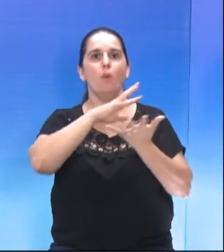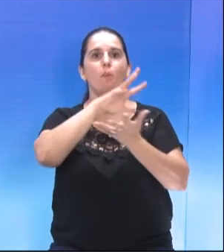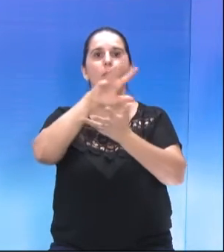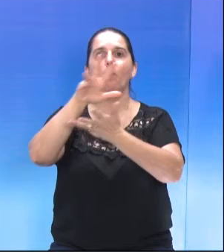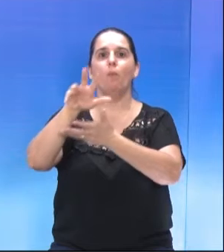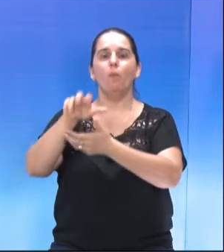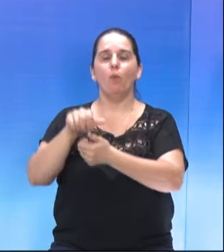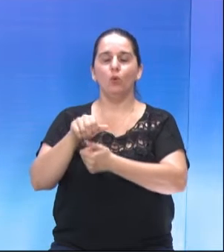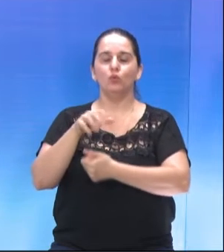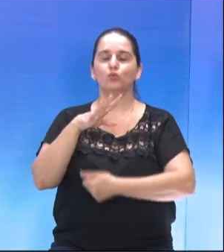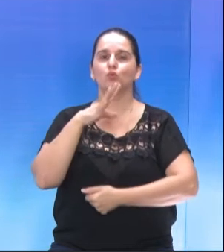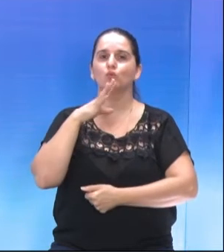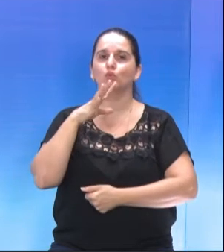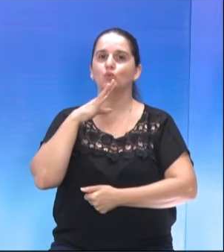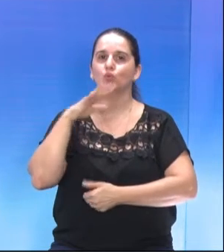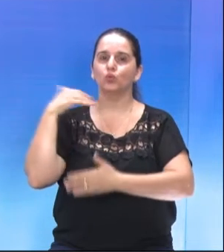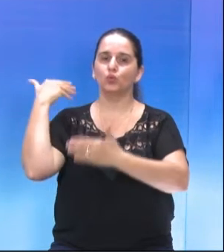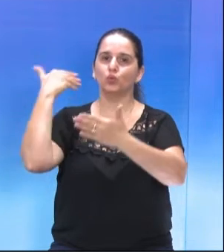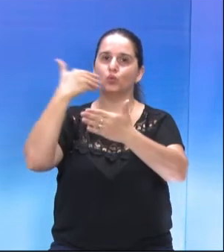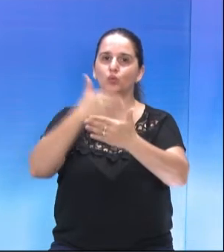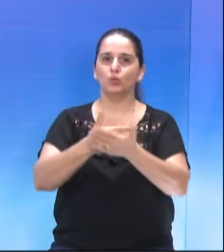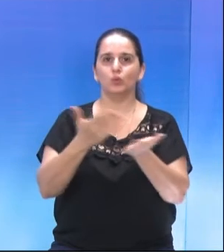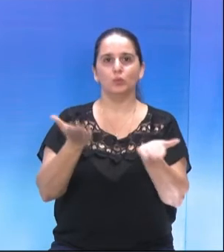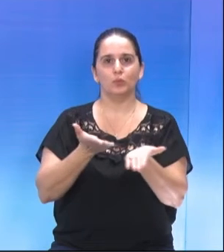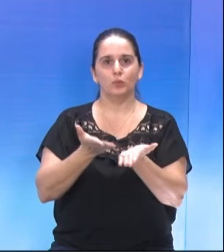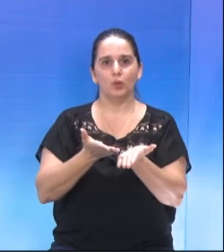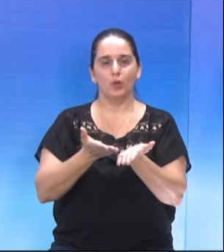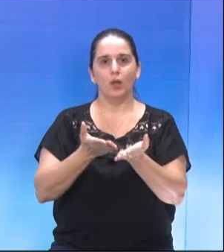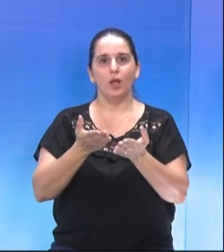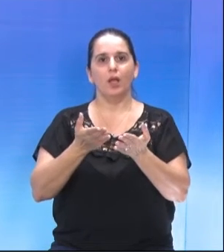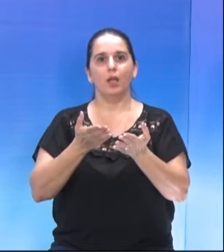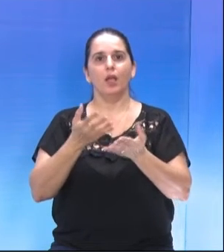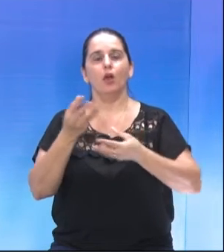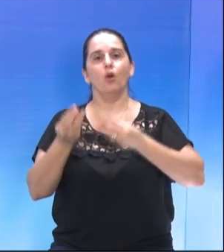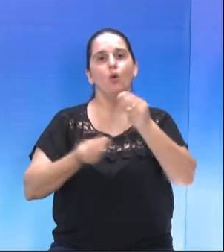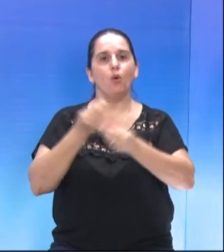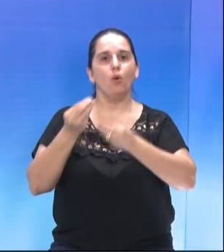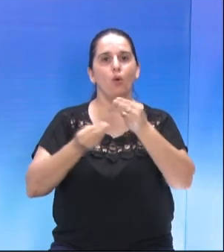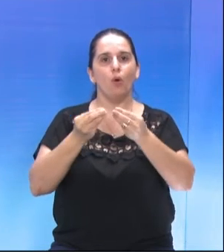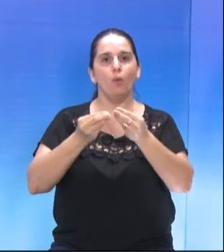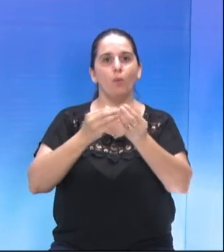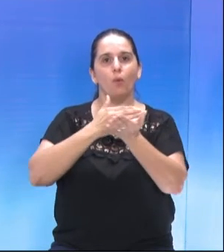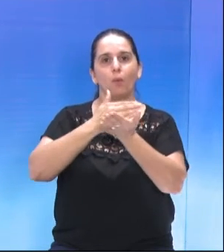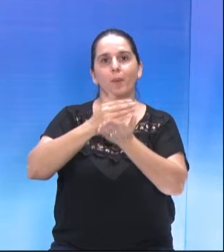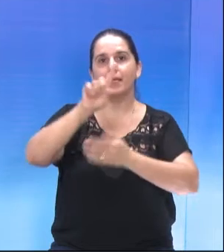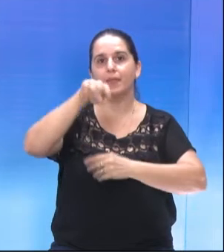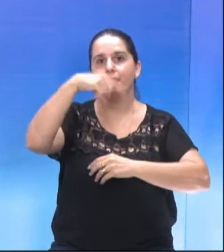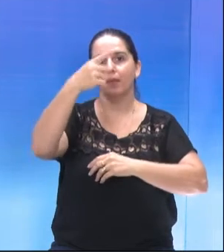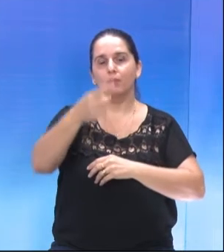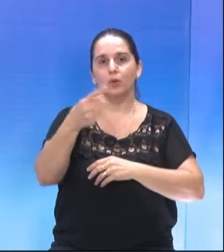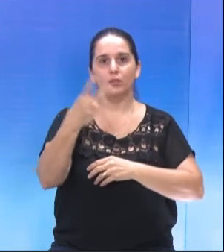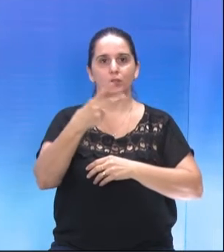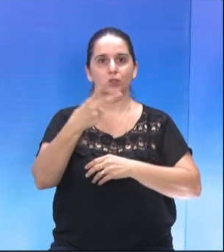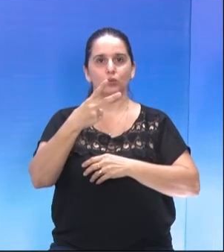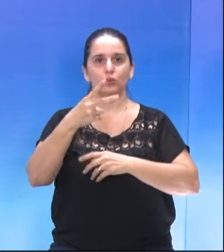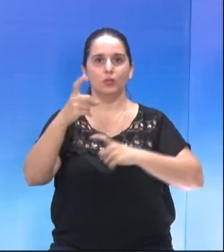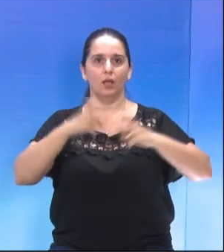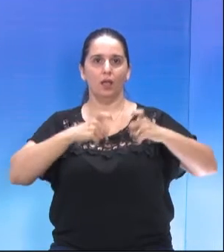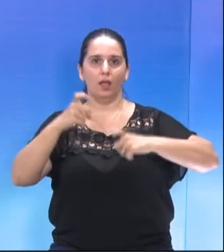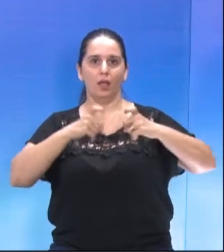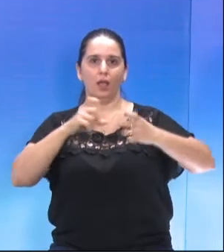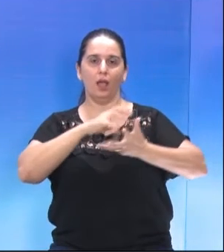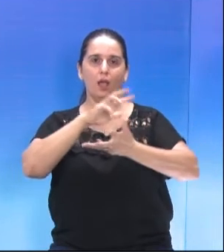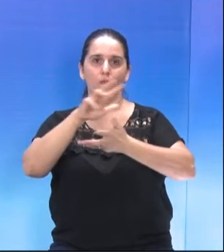reconhecidos. Nós falamos da arte contemporânea porque envolve desde esse período após a Segunda Guerra até os dias atuais e que tem